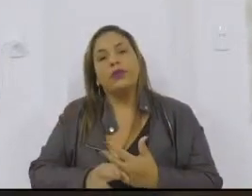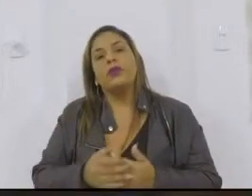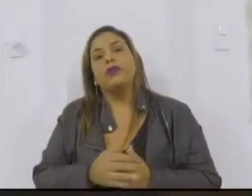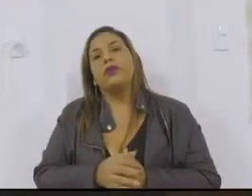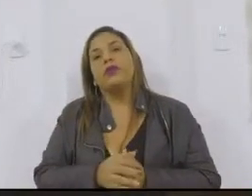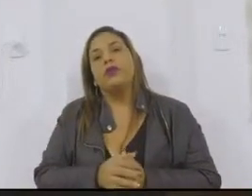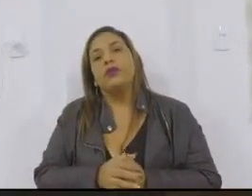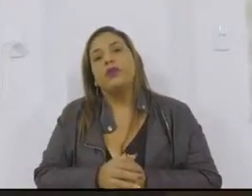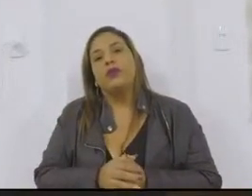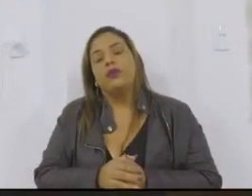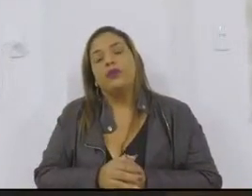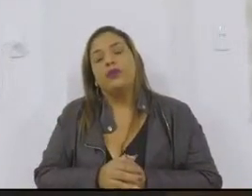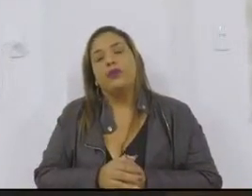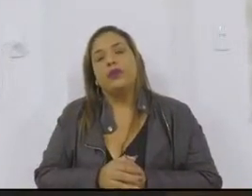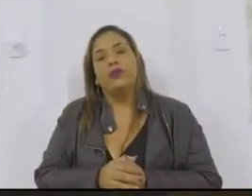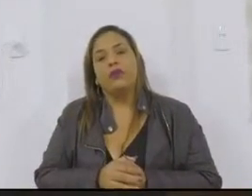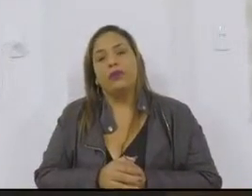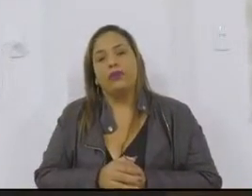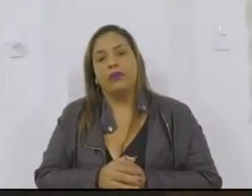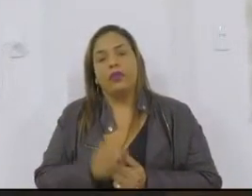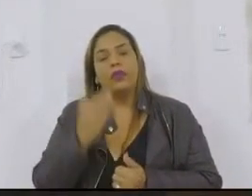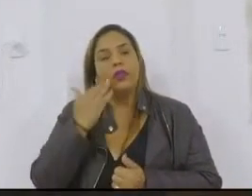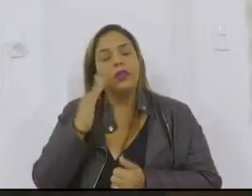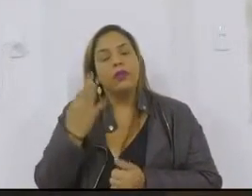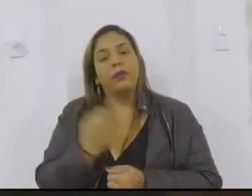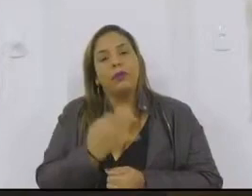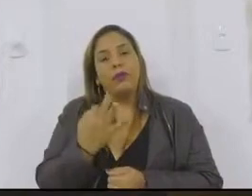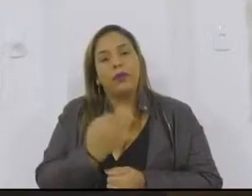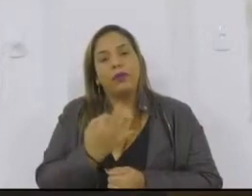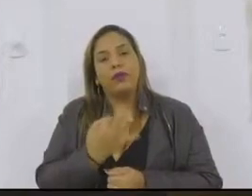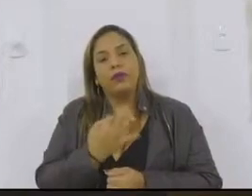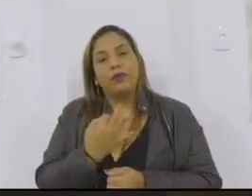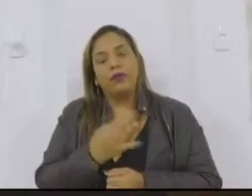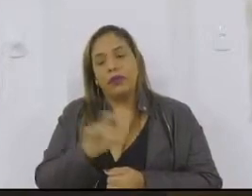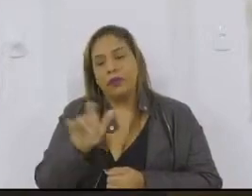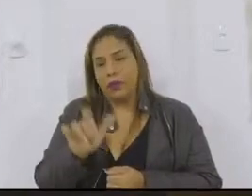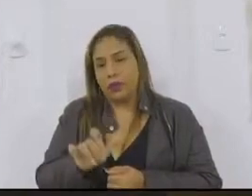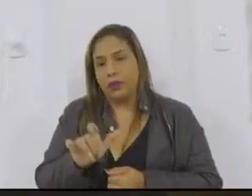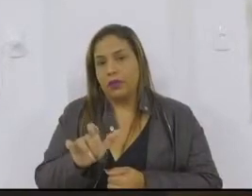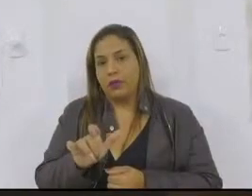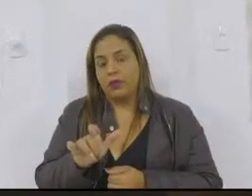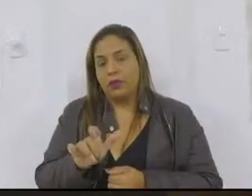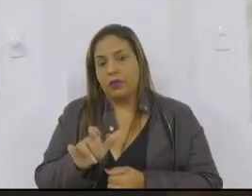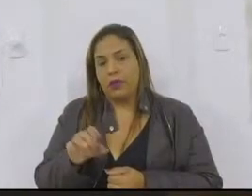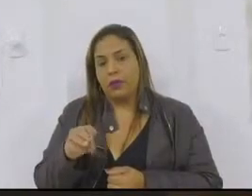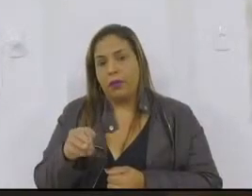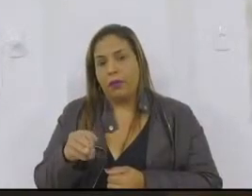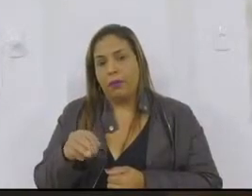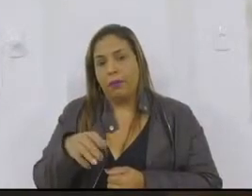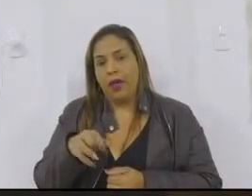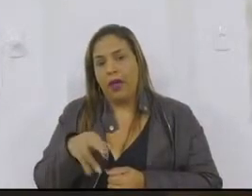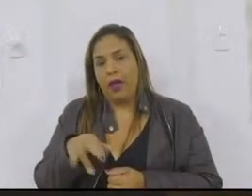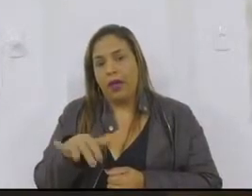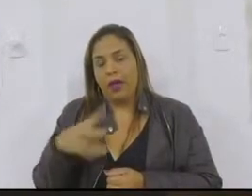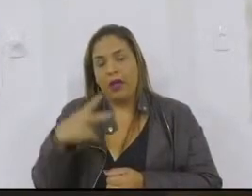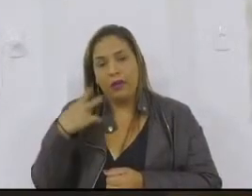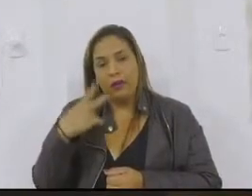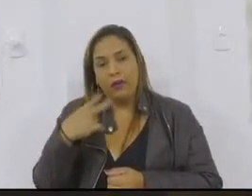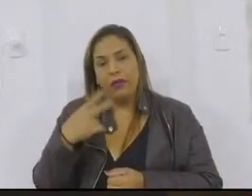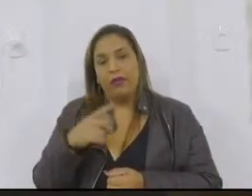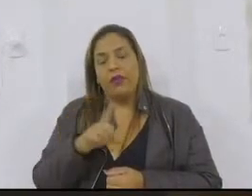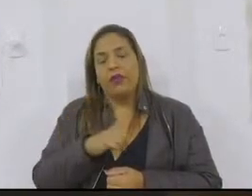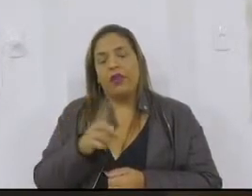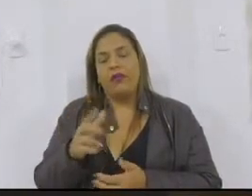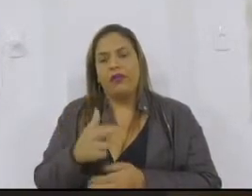natureza, onde entendo perfeitamente que essa ação da nobre parlamentar que contrapõe em sua justificativa, existem diversos projetos dessa